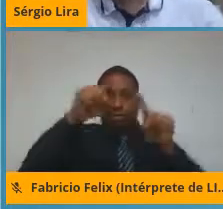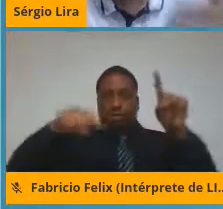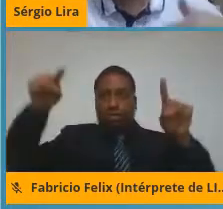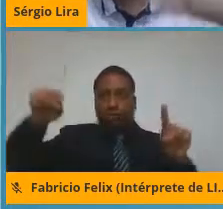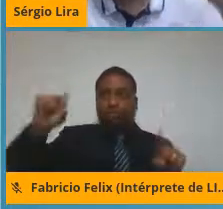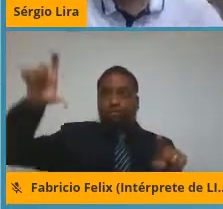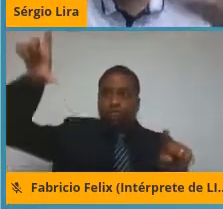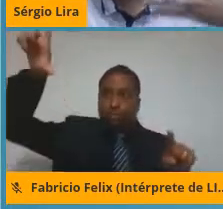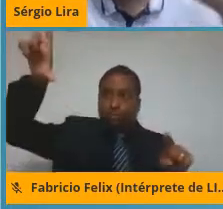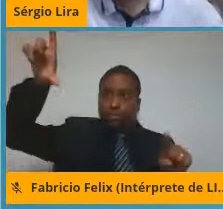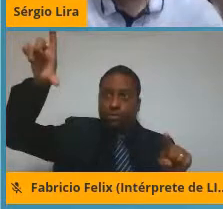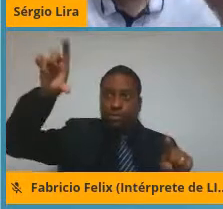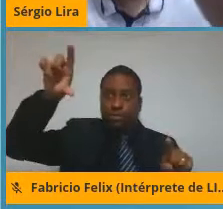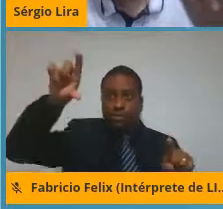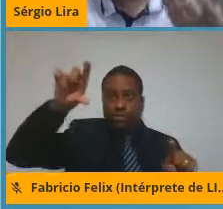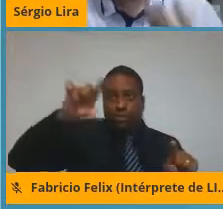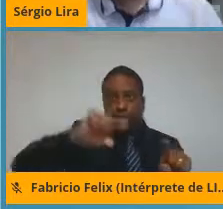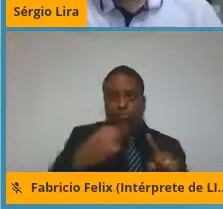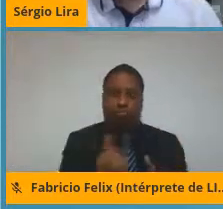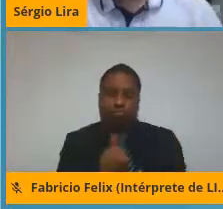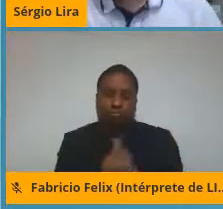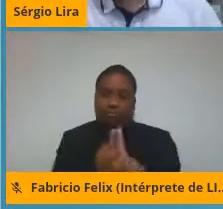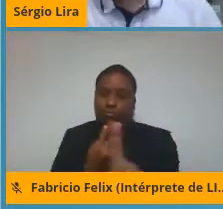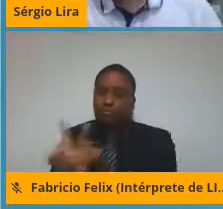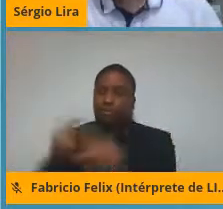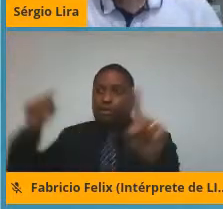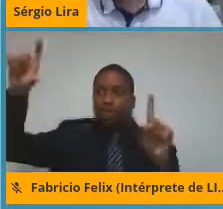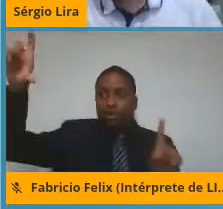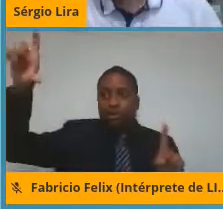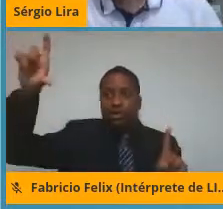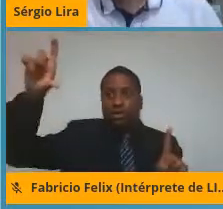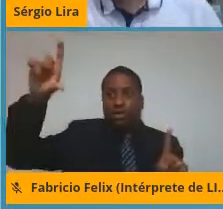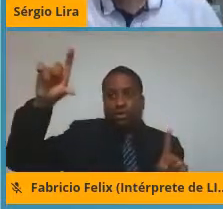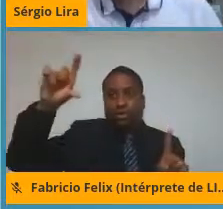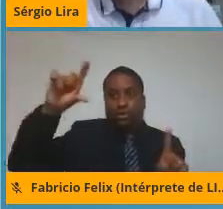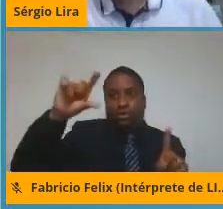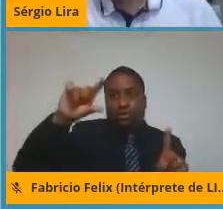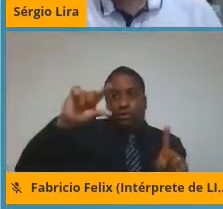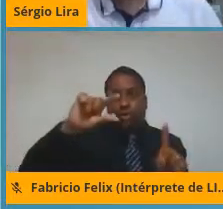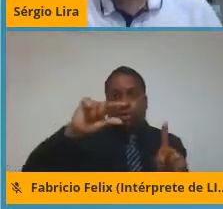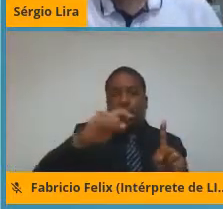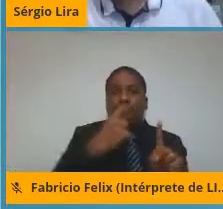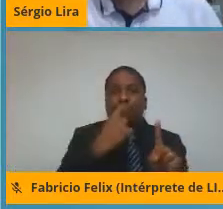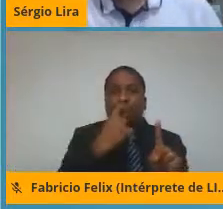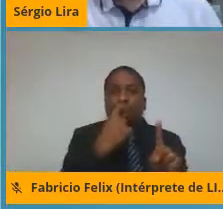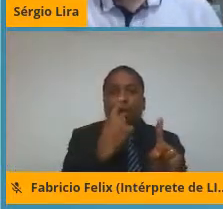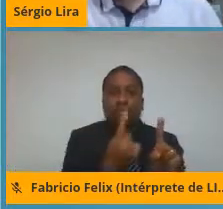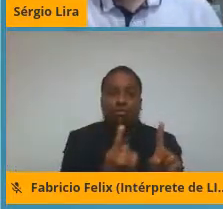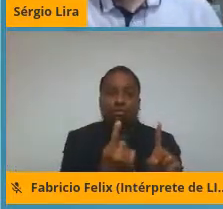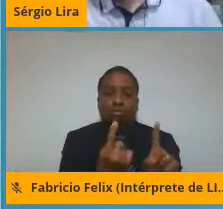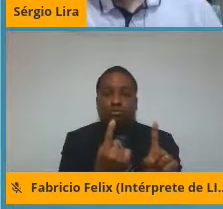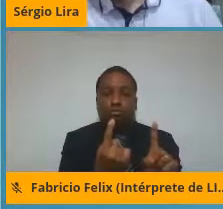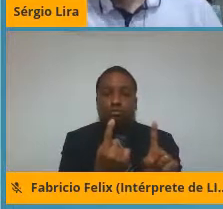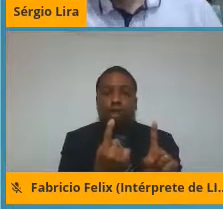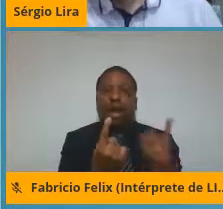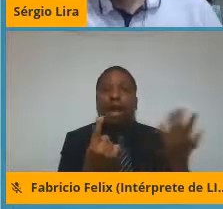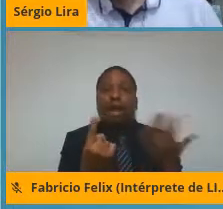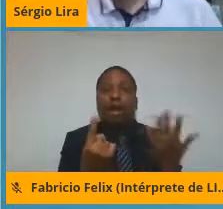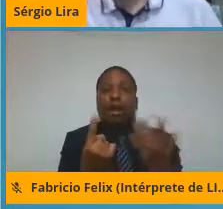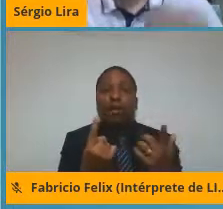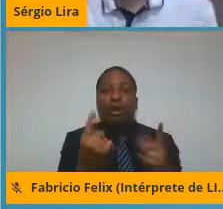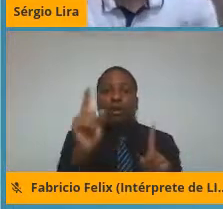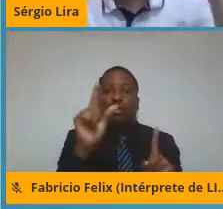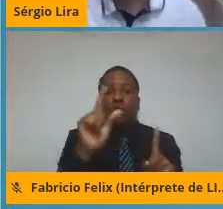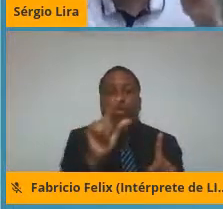gente foi aumentando o distanciamento, o isolamento foi caindo, chegou aqui perto de 1, ficou estacionado perto de 1 por um tempo, e agora a gente